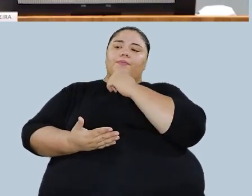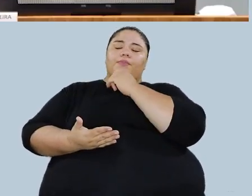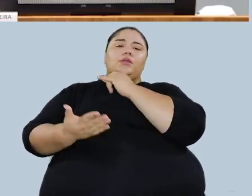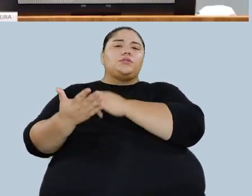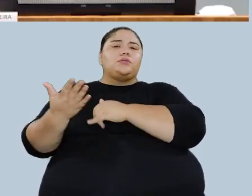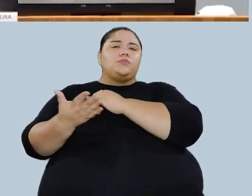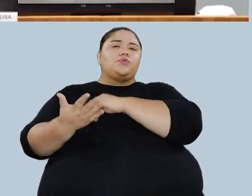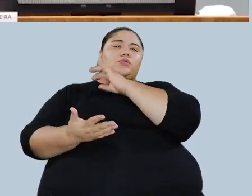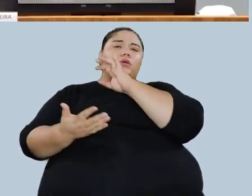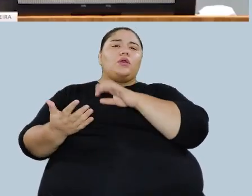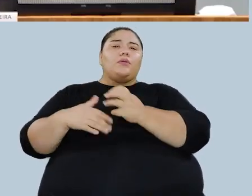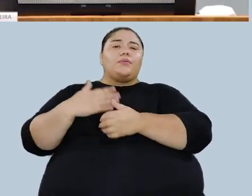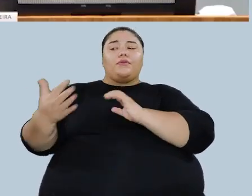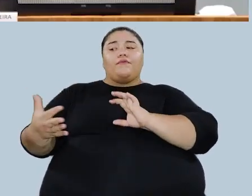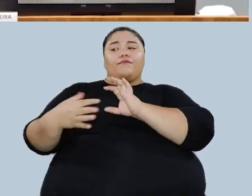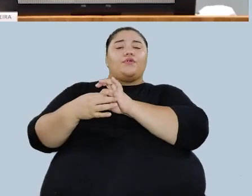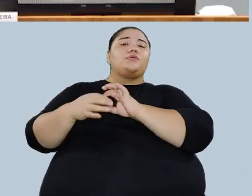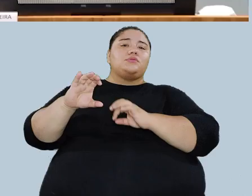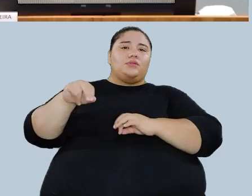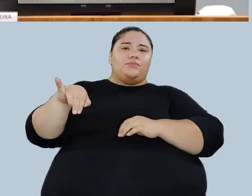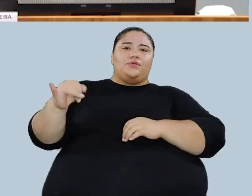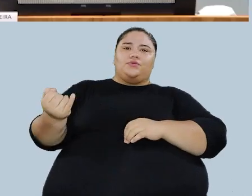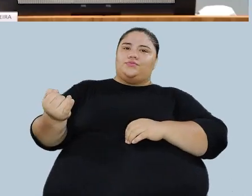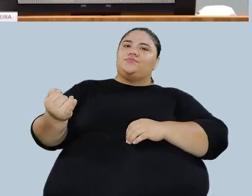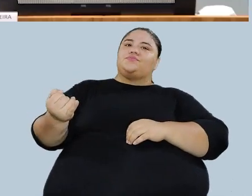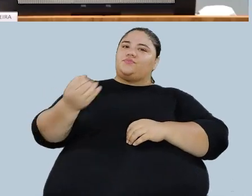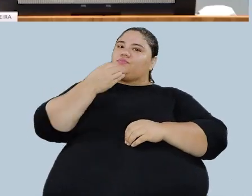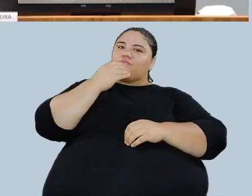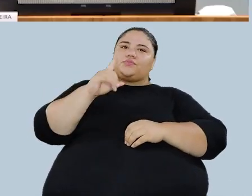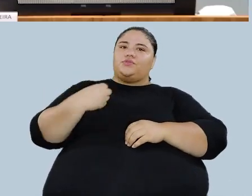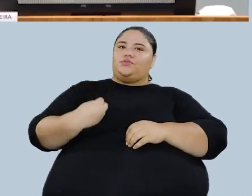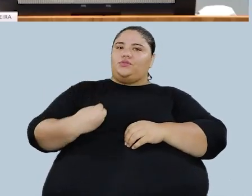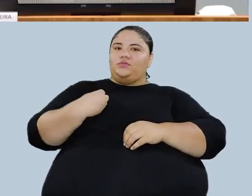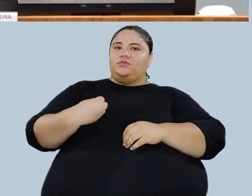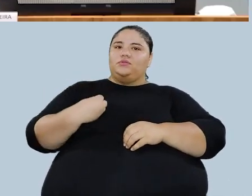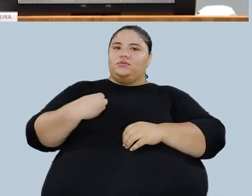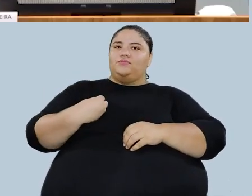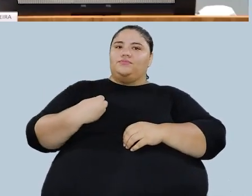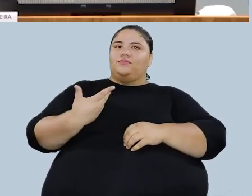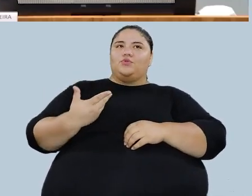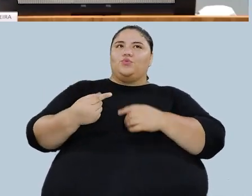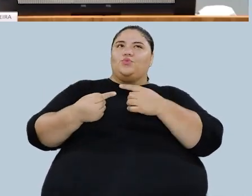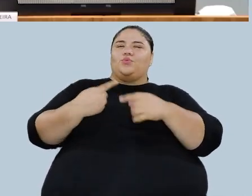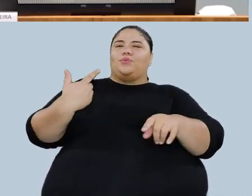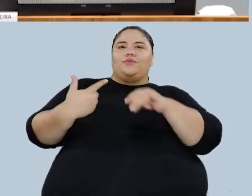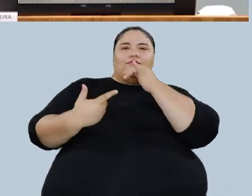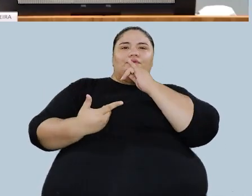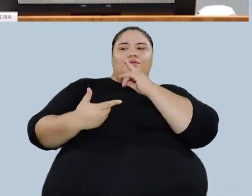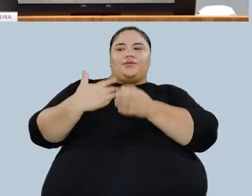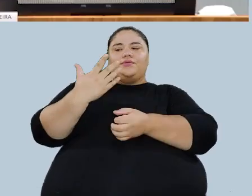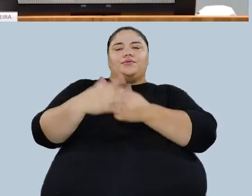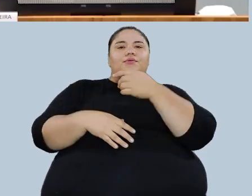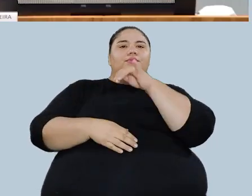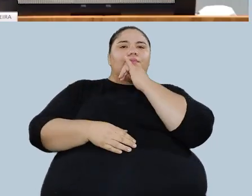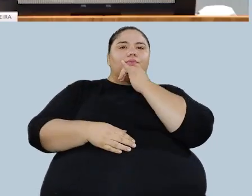tributos de uma empresa que está vinculada a um CNPJ que não poderia existir, né? Como é que faz sentido você ser produtor de carne e estar